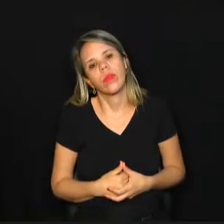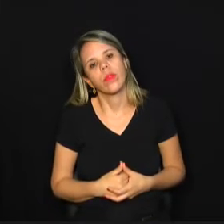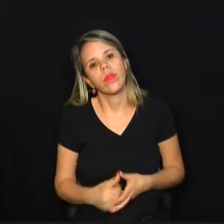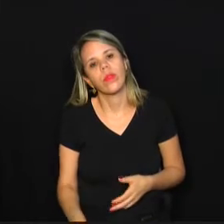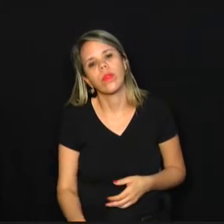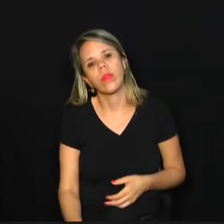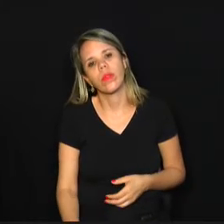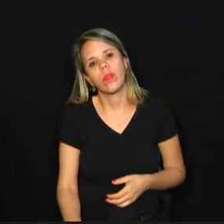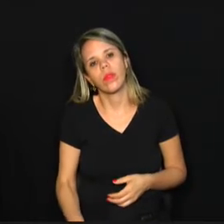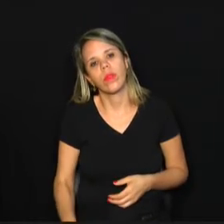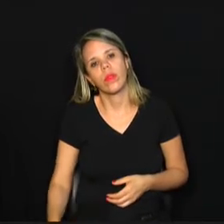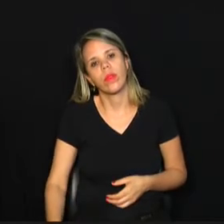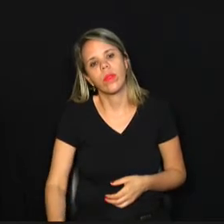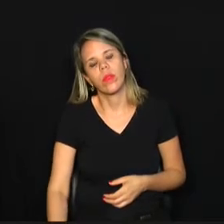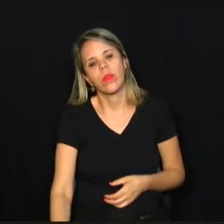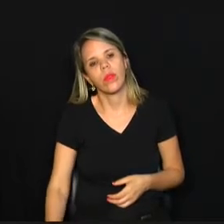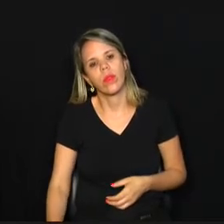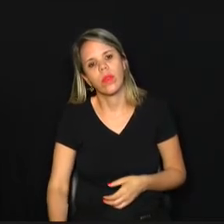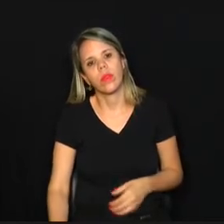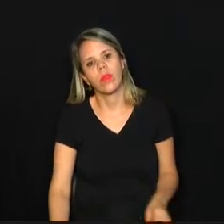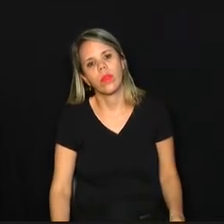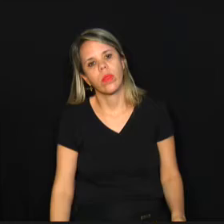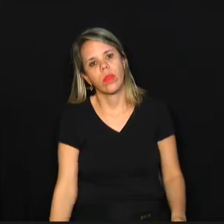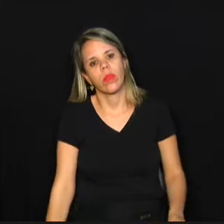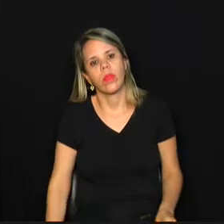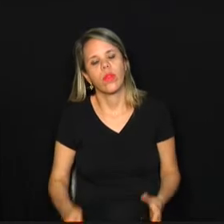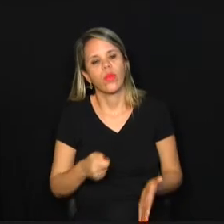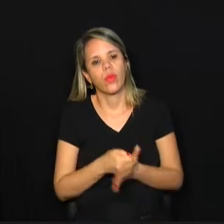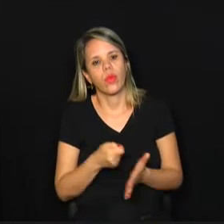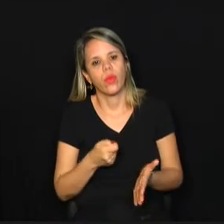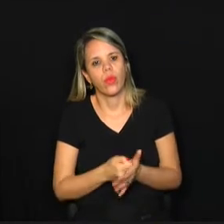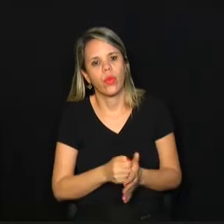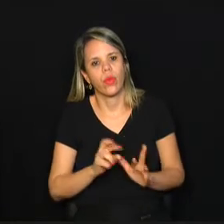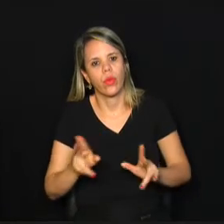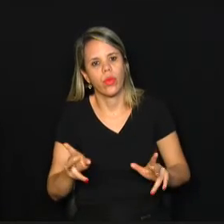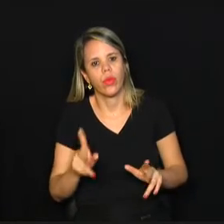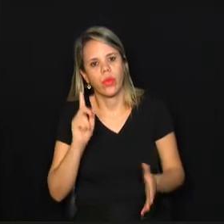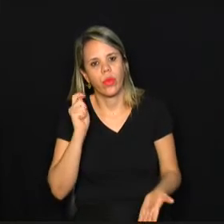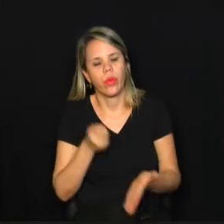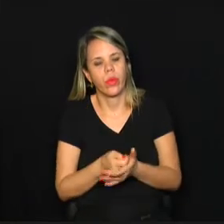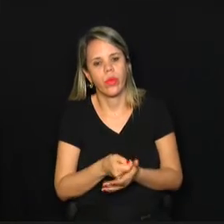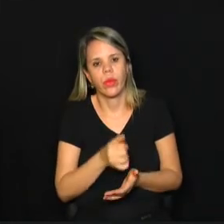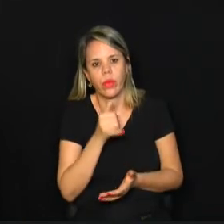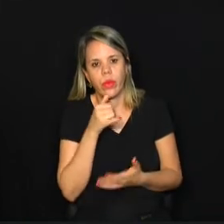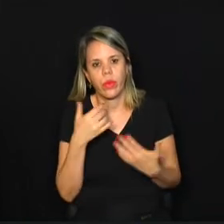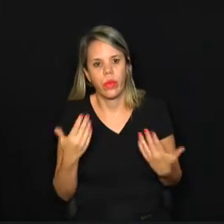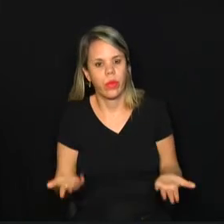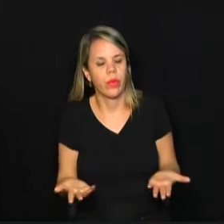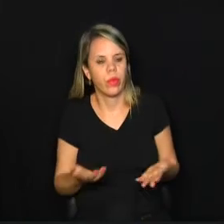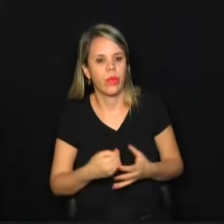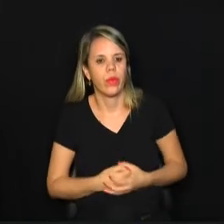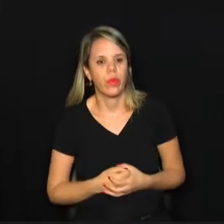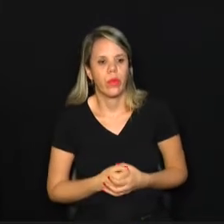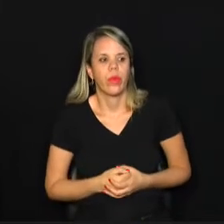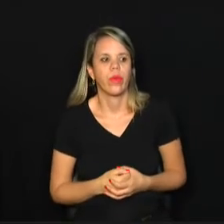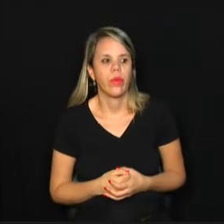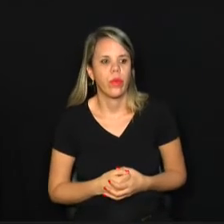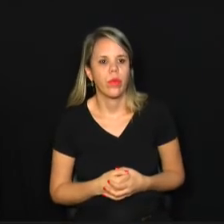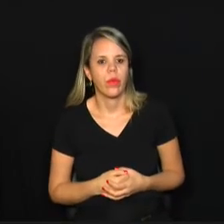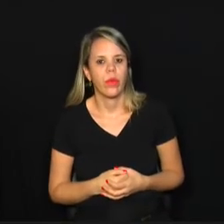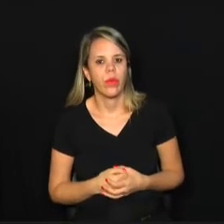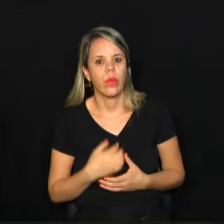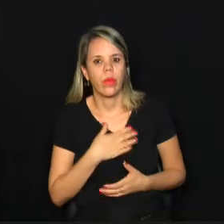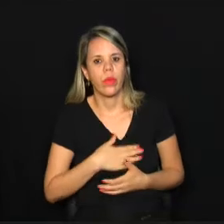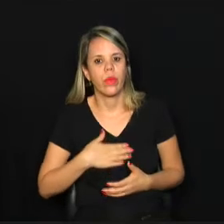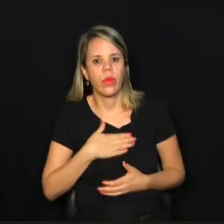ADIM, que teve aí alguns desdobramentos de obrigações de decisões. No entanto, eu